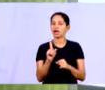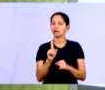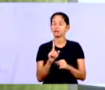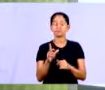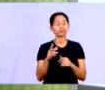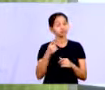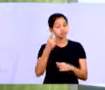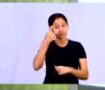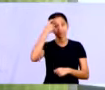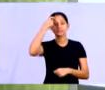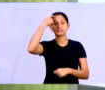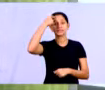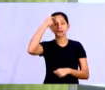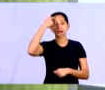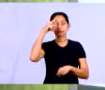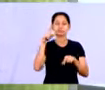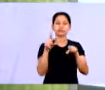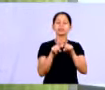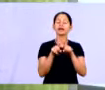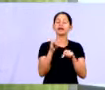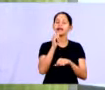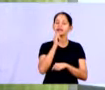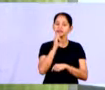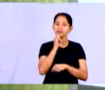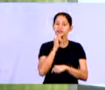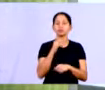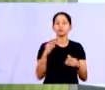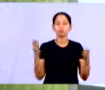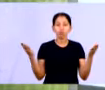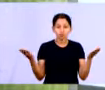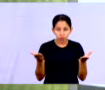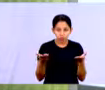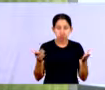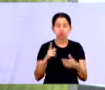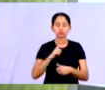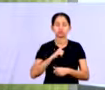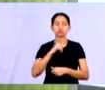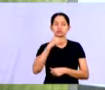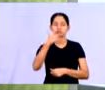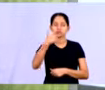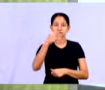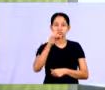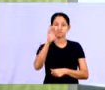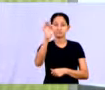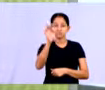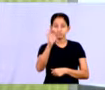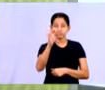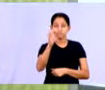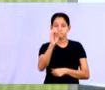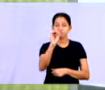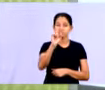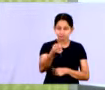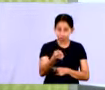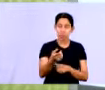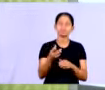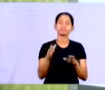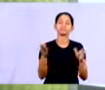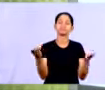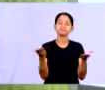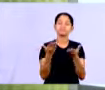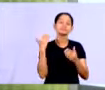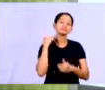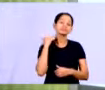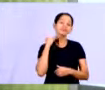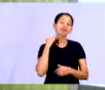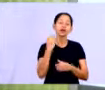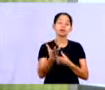isso em consideração. Porque vamos dizer, eu tenho 100 mil reais e a Denise tem 100 mil. Aí o banco fala assim, olha, se você aplicar